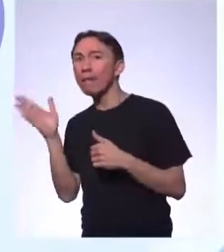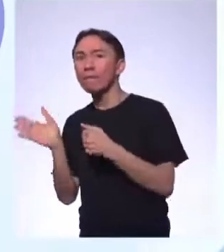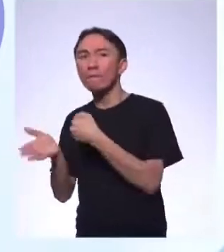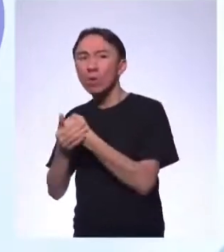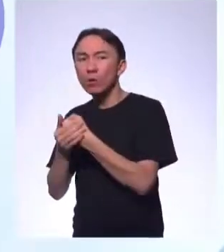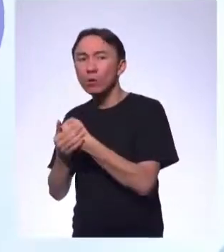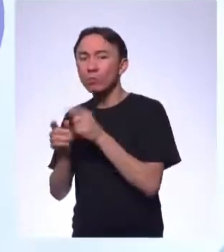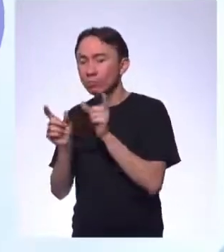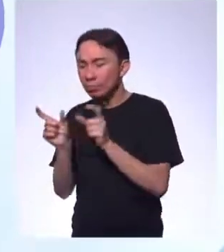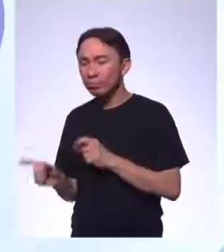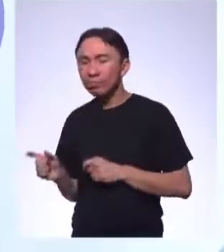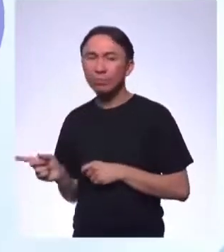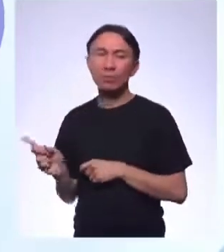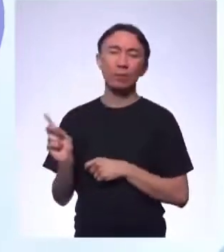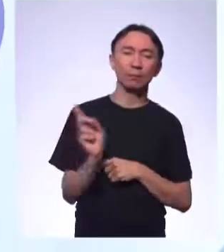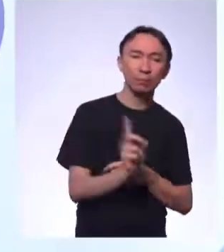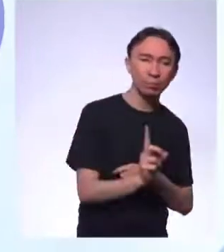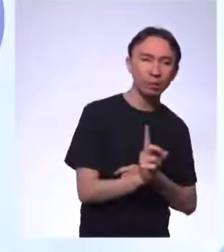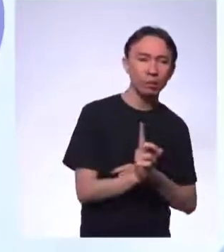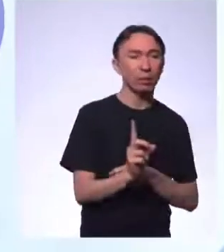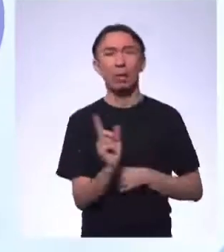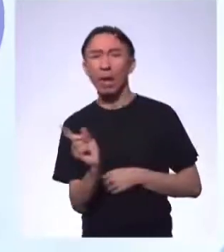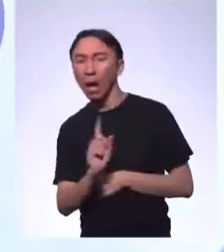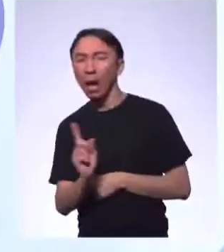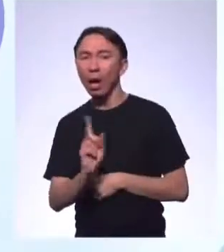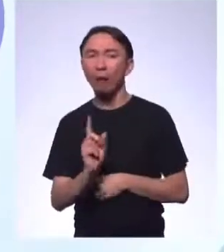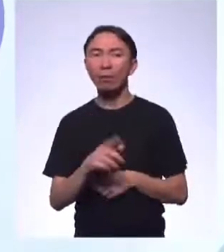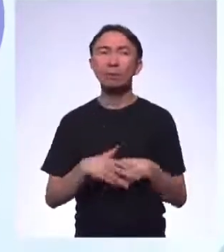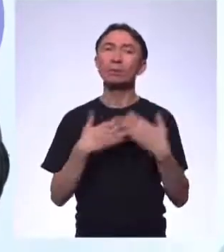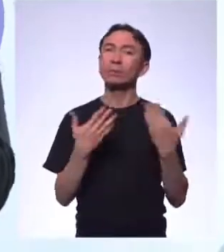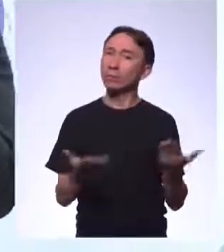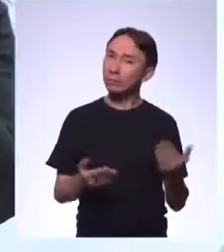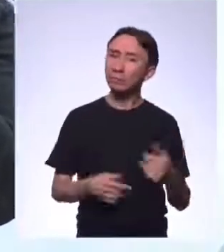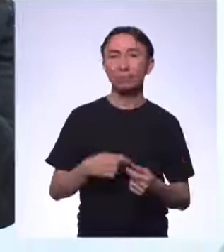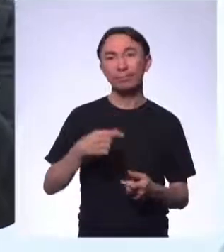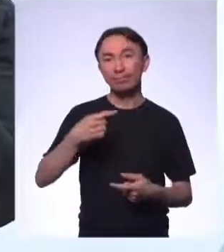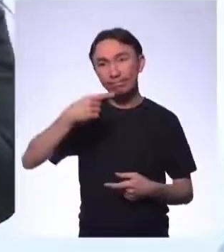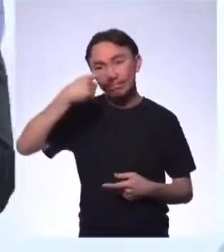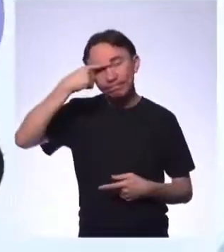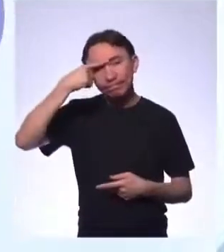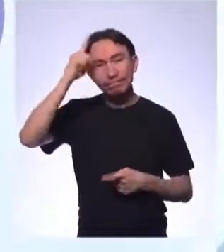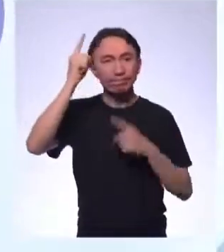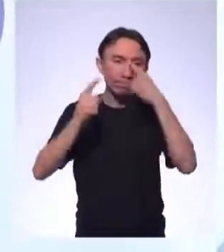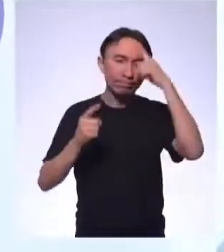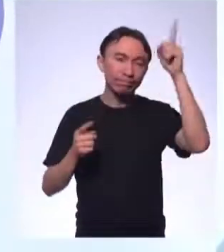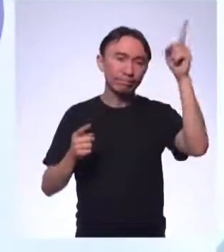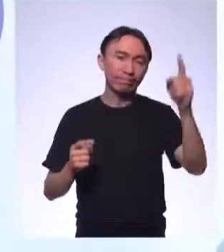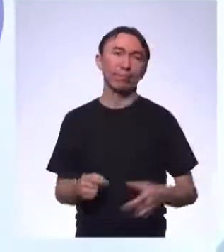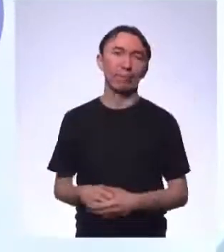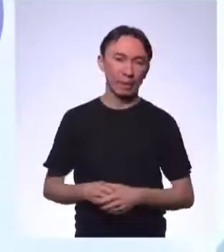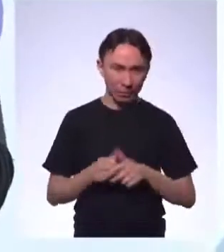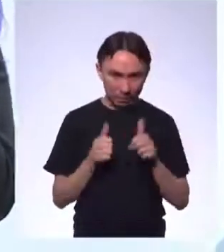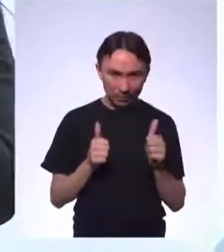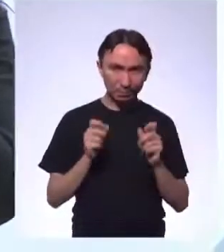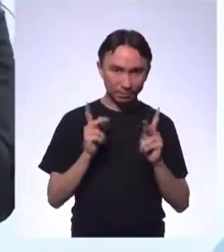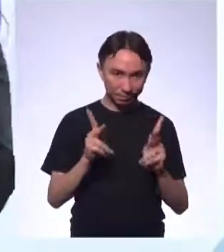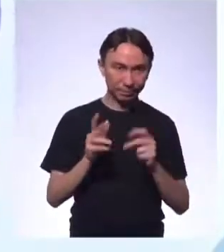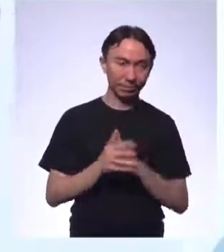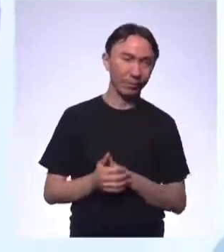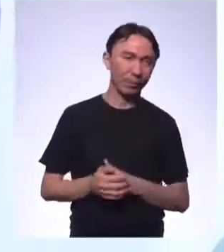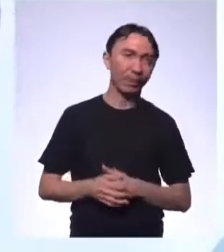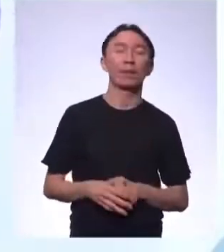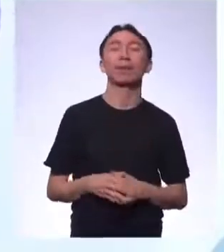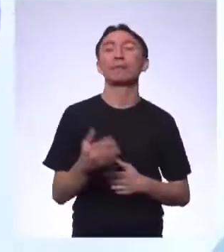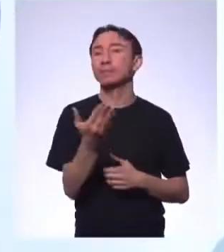que ainda não entraram na ação dramática? Vocês vão ter que dar uma olhadinha nisso, tá bom? A hora que vocês